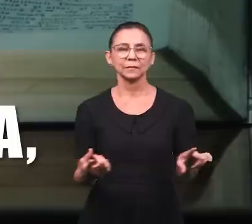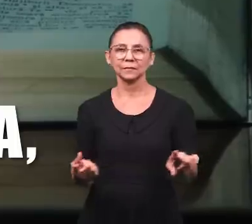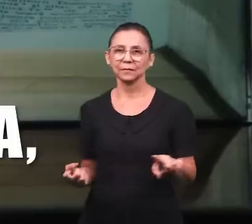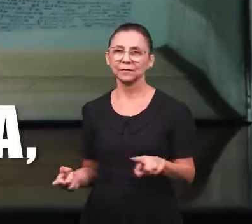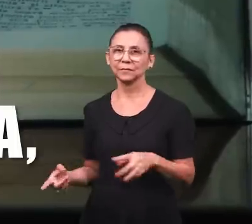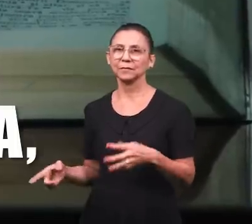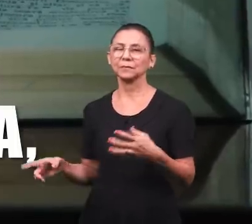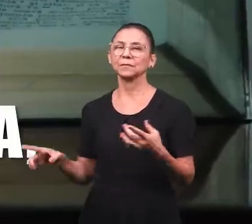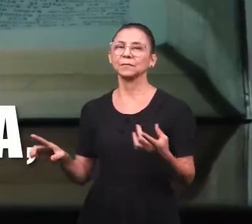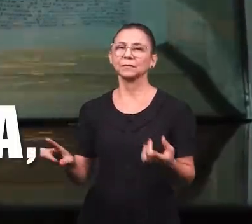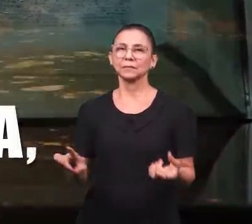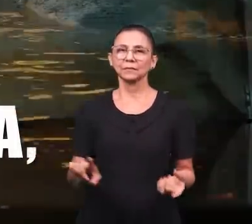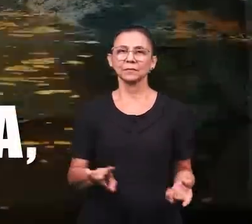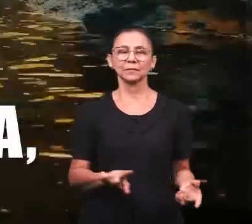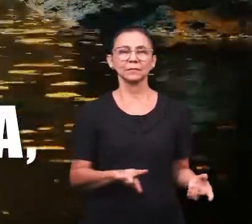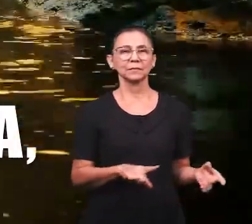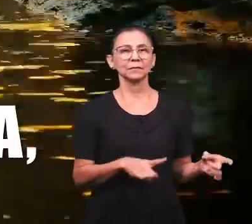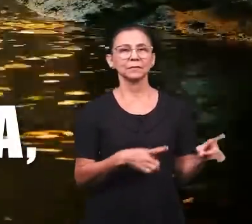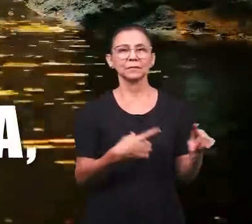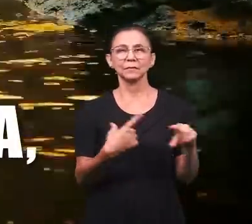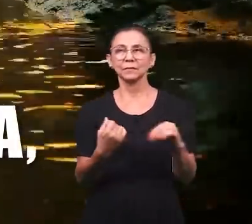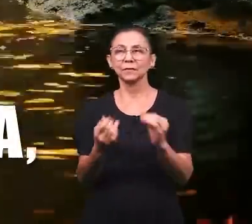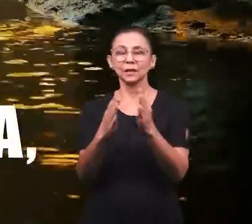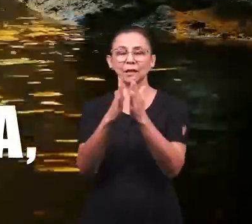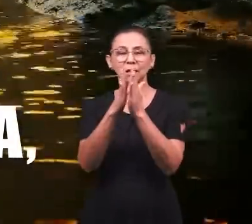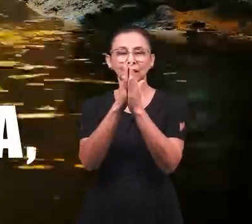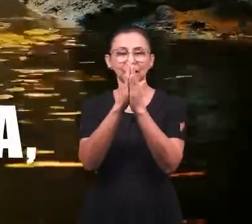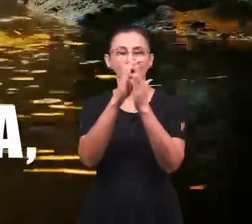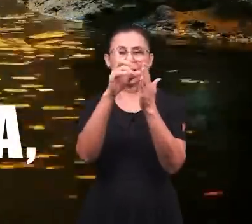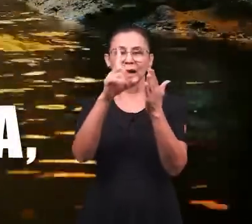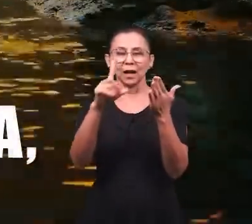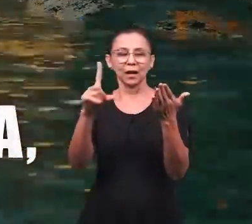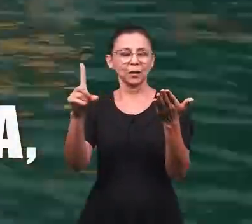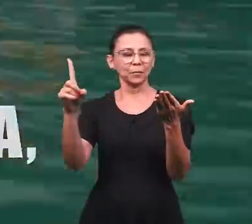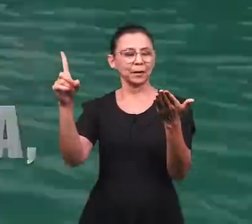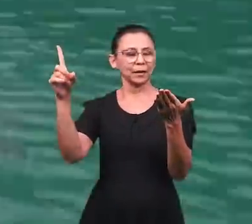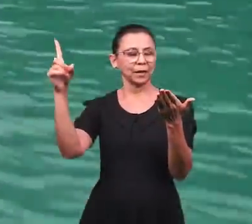com a água da palavra,